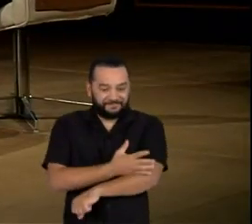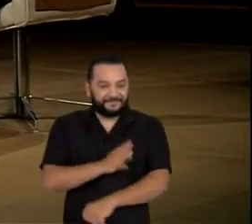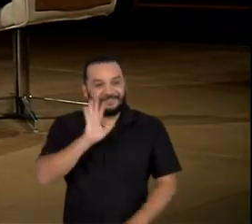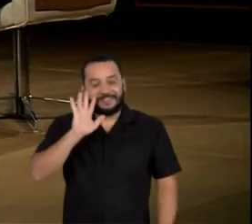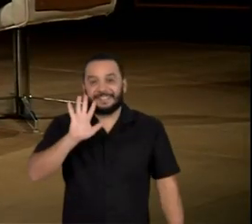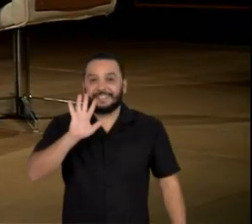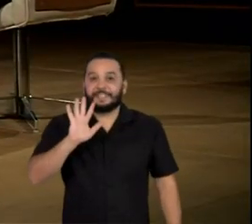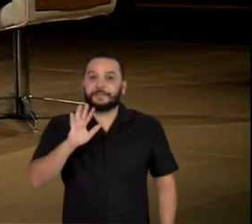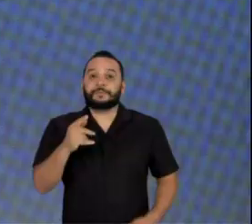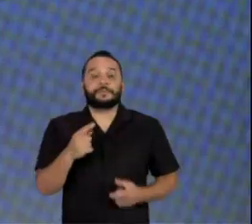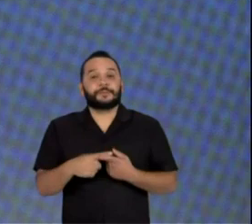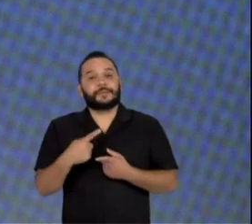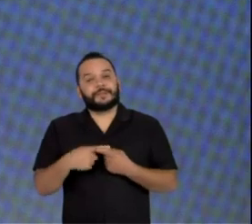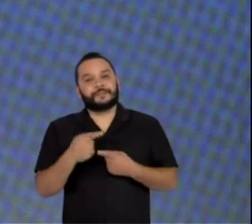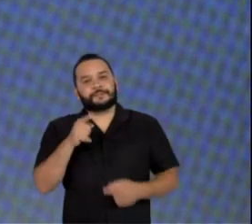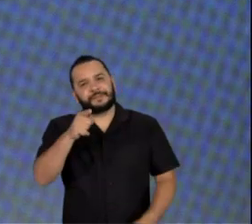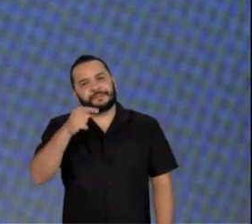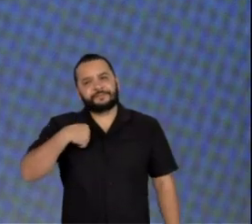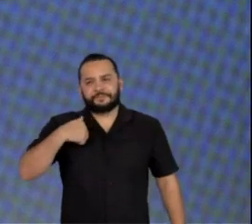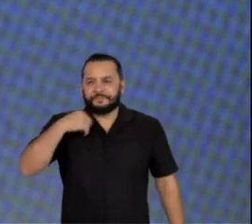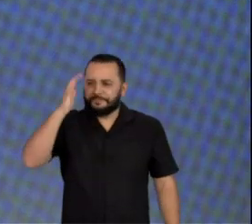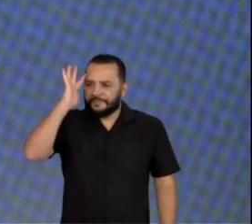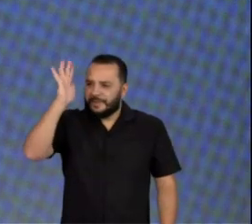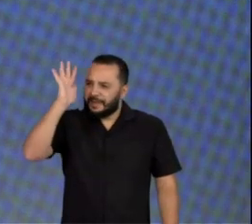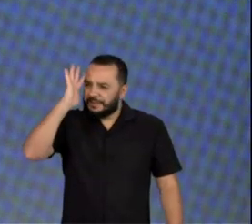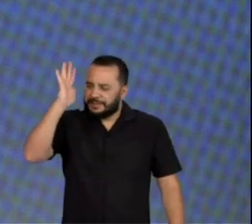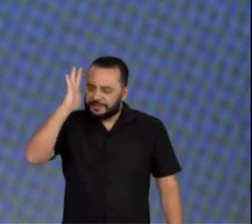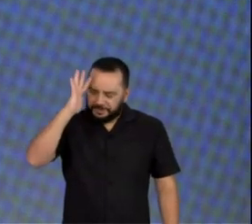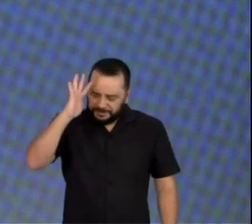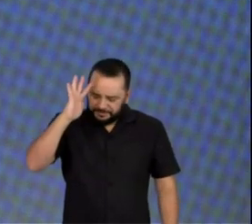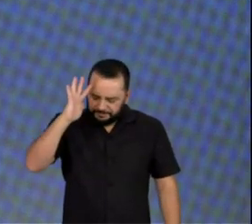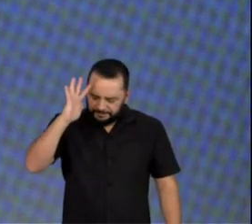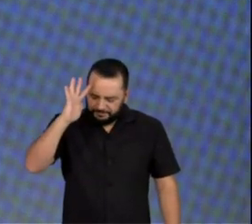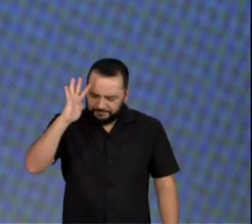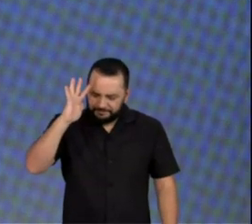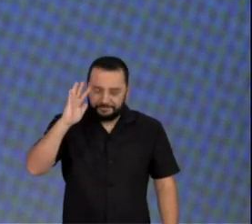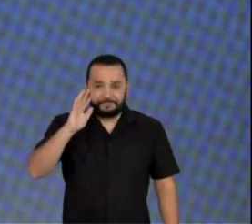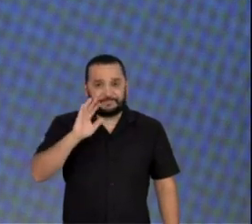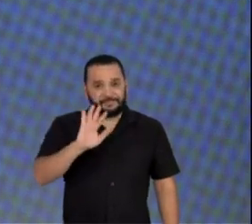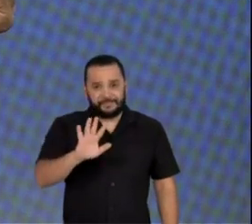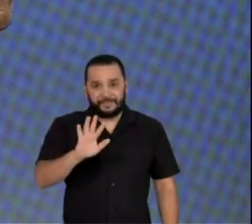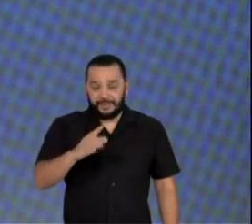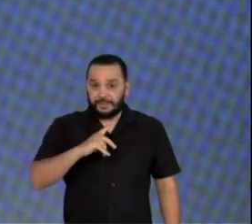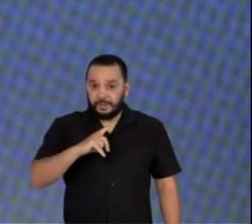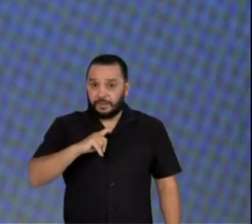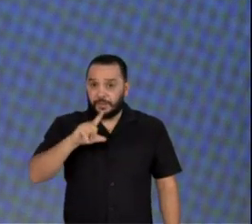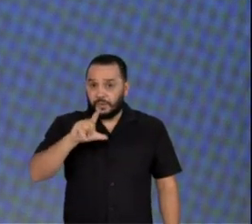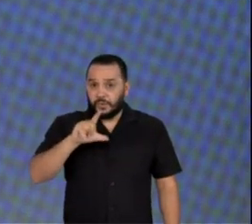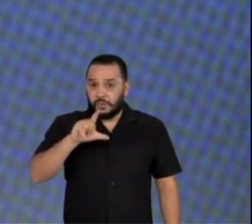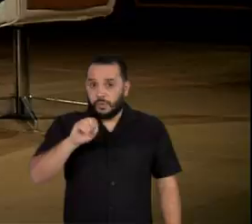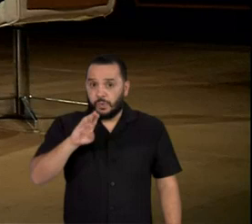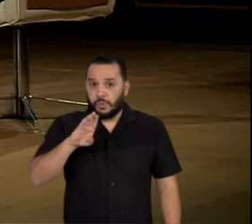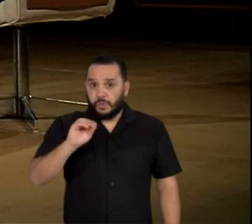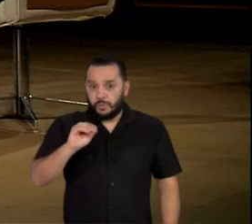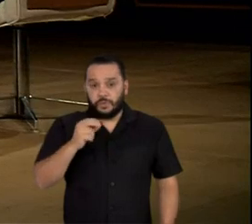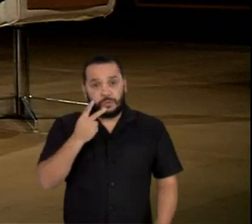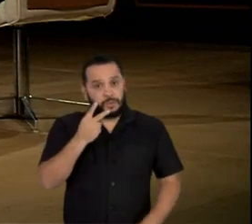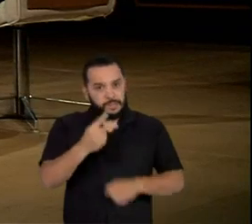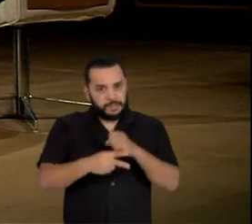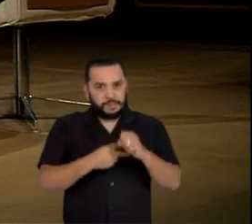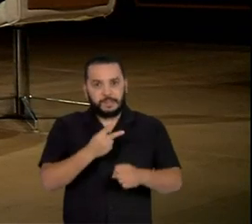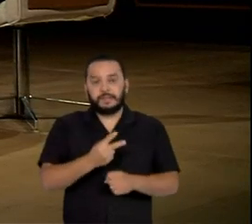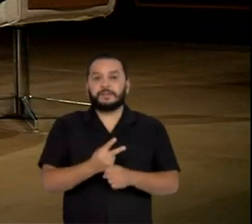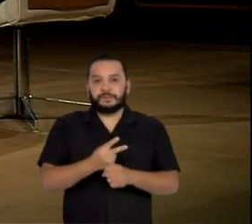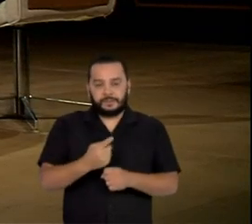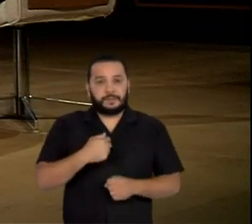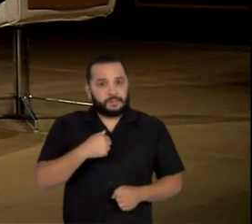impossível, porque se você imaginar que você fica... A carreira do Lobo foram 2 anos. Eu